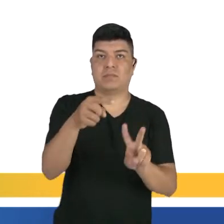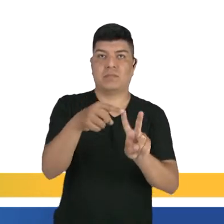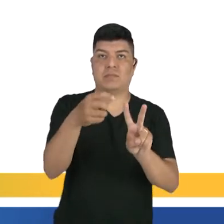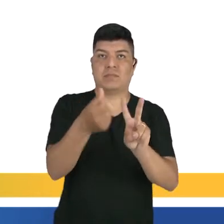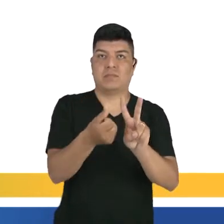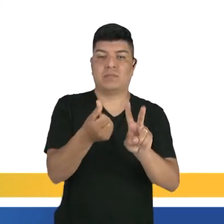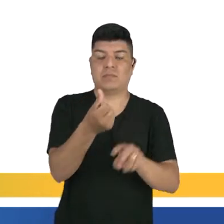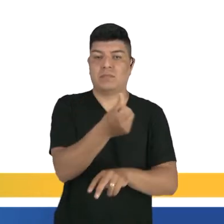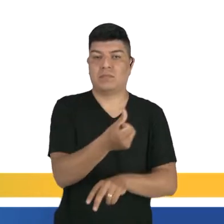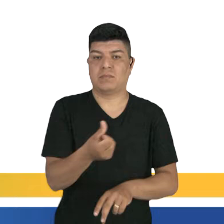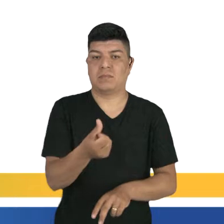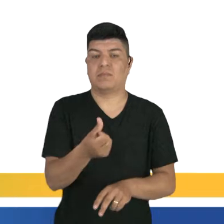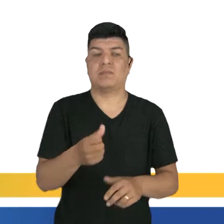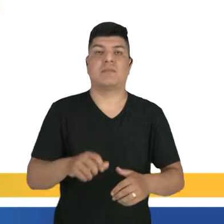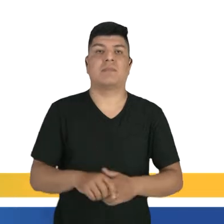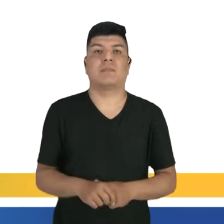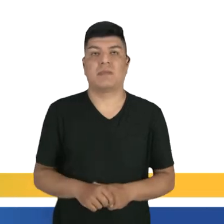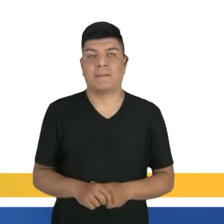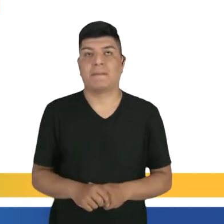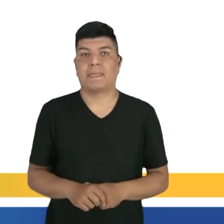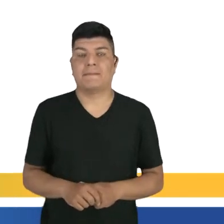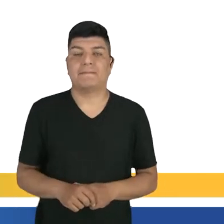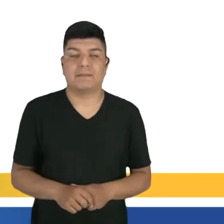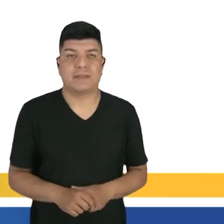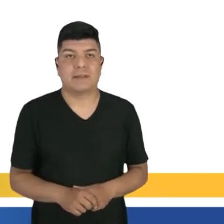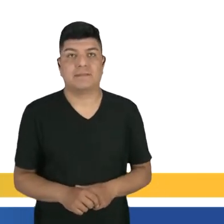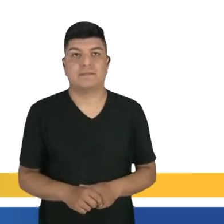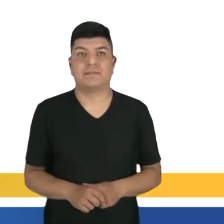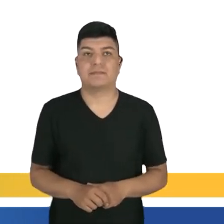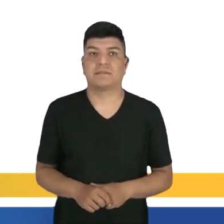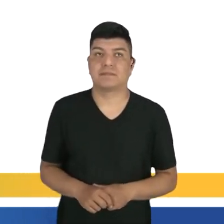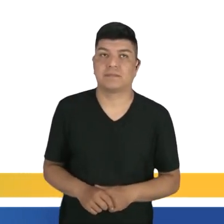5 raiz de 6 sobre 6.